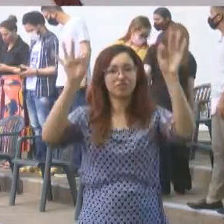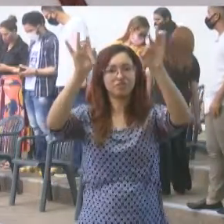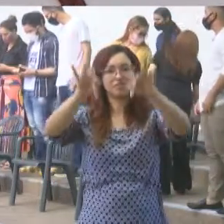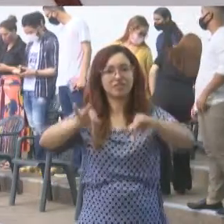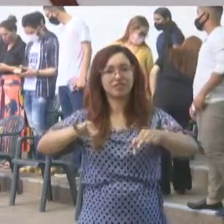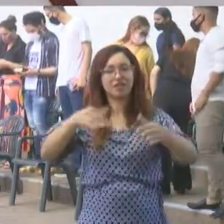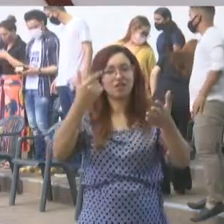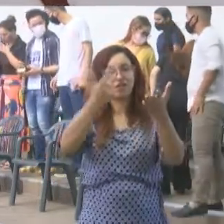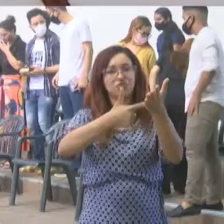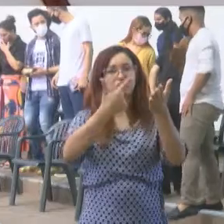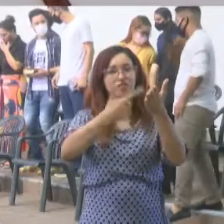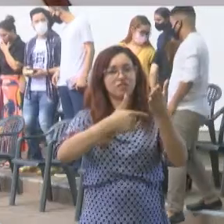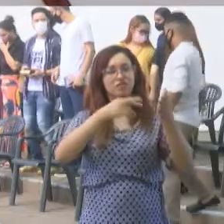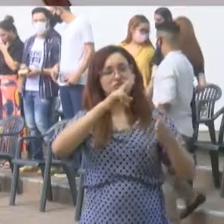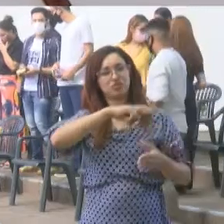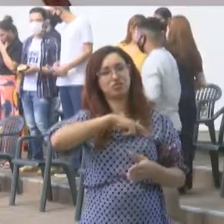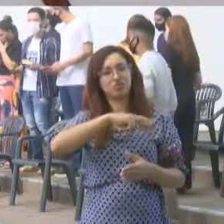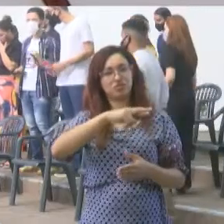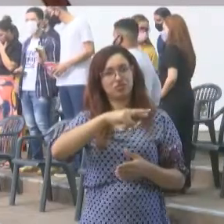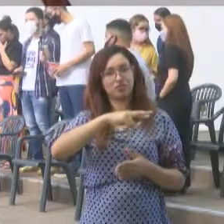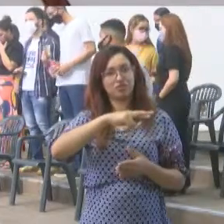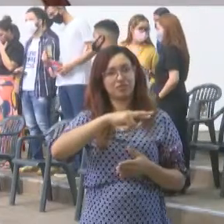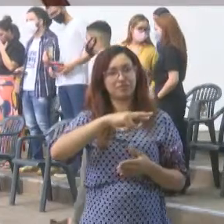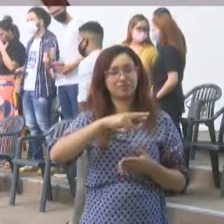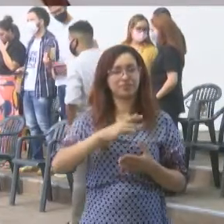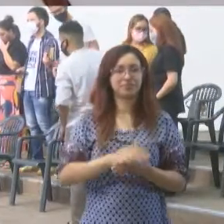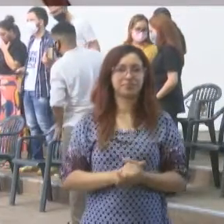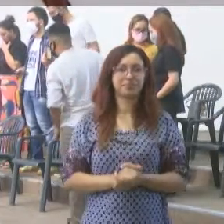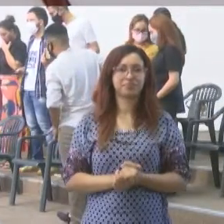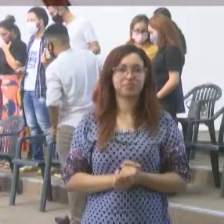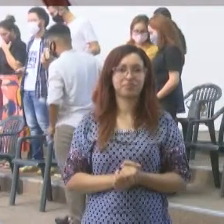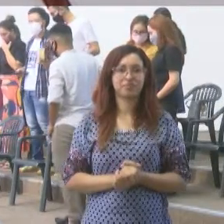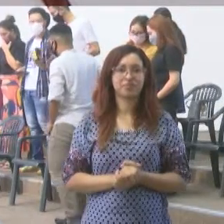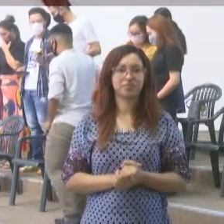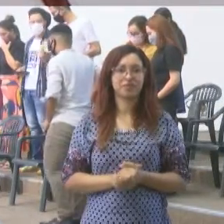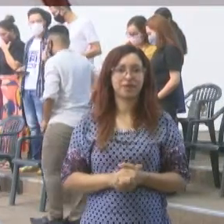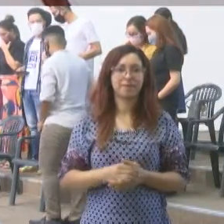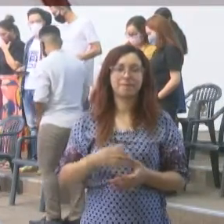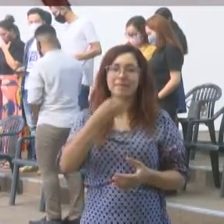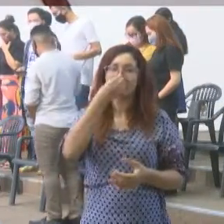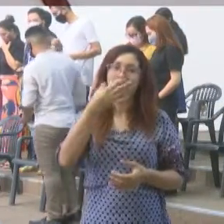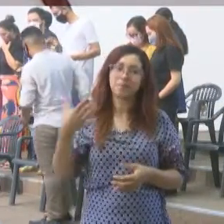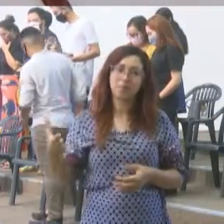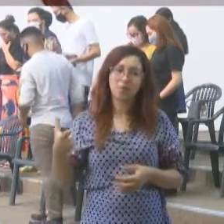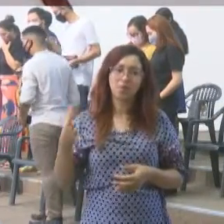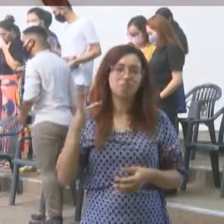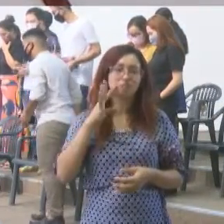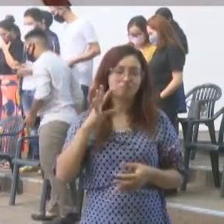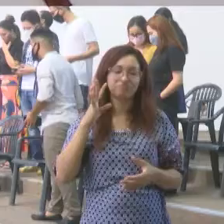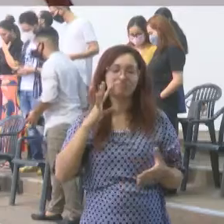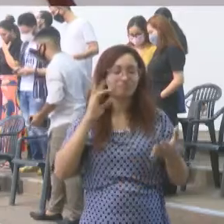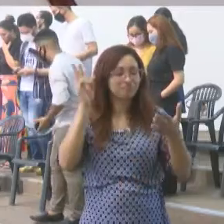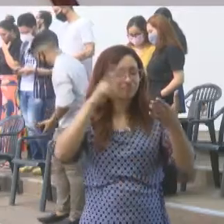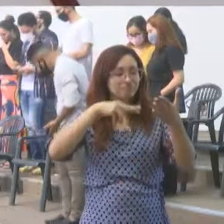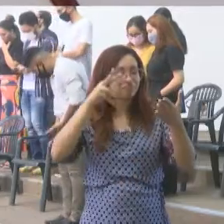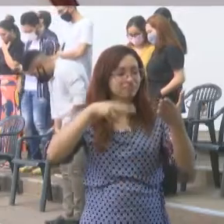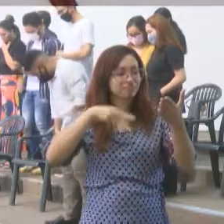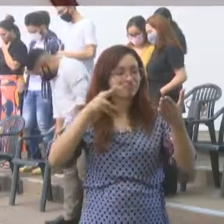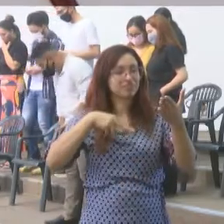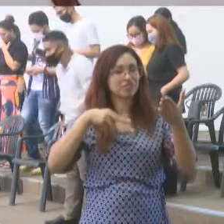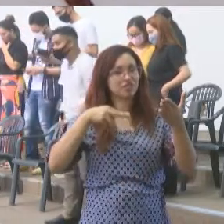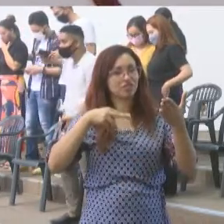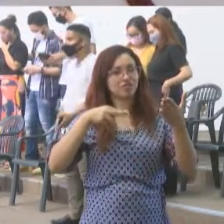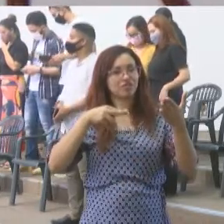tão bonito, o livro de Ruth. Eu confesso para vocês que eu estou me deliciando com esse livro, ao ponto de